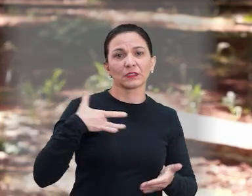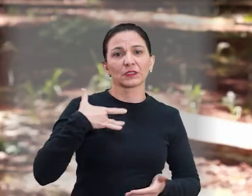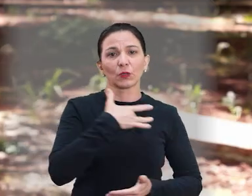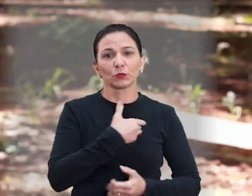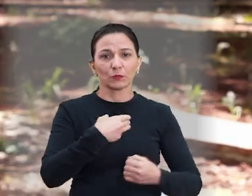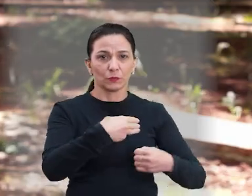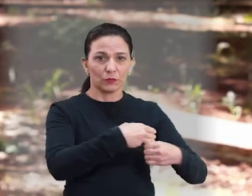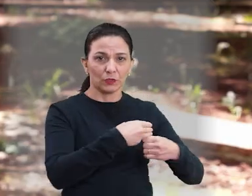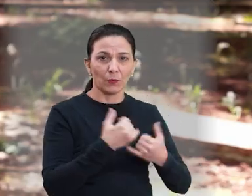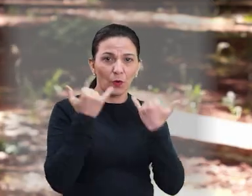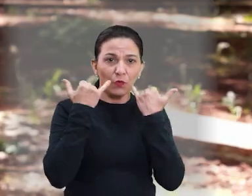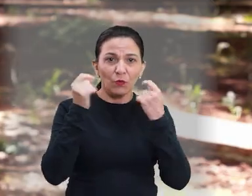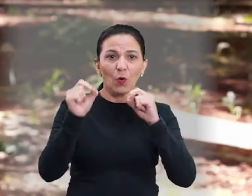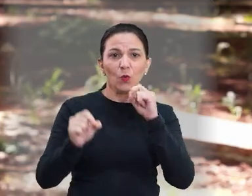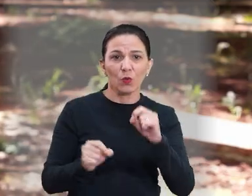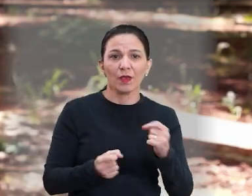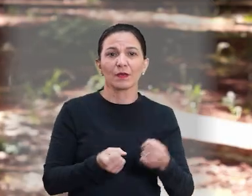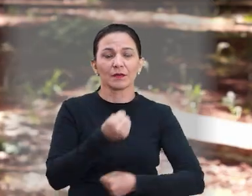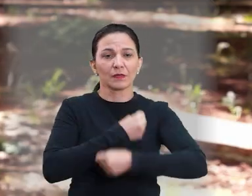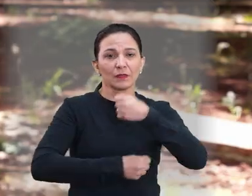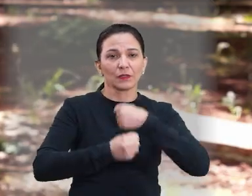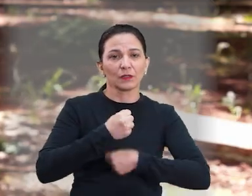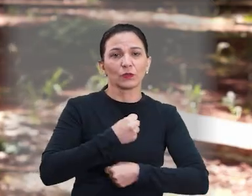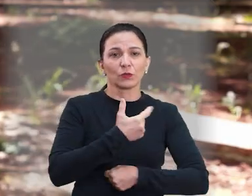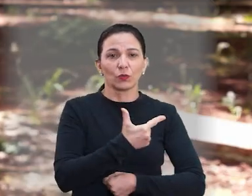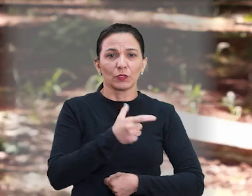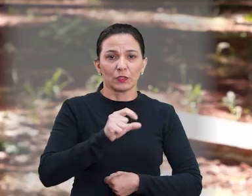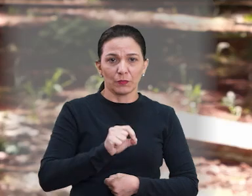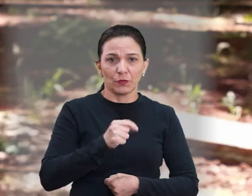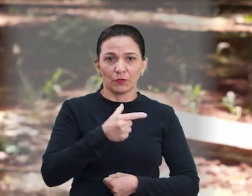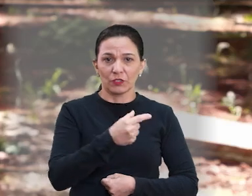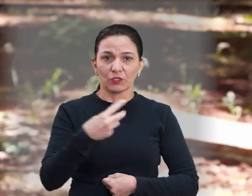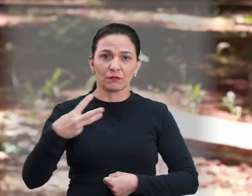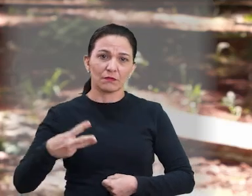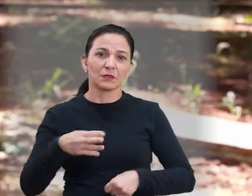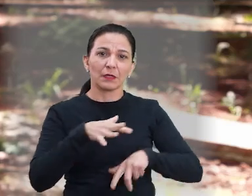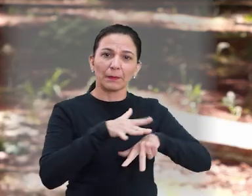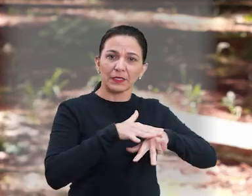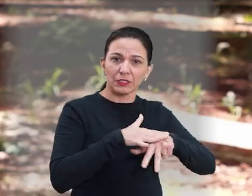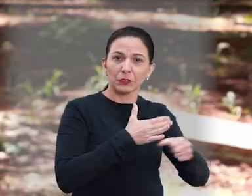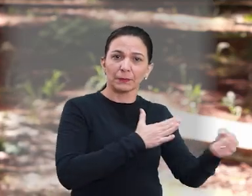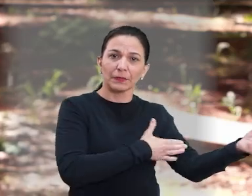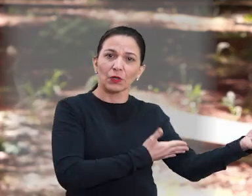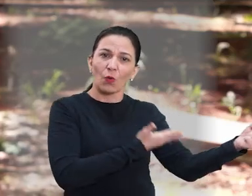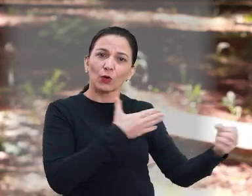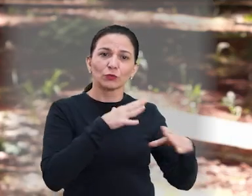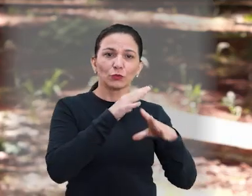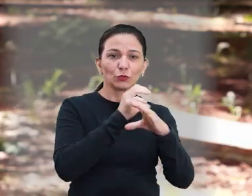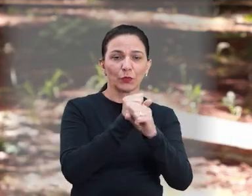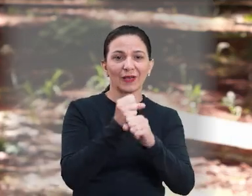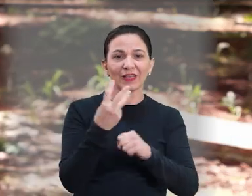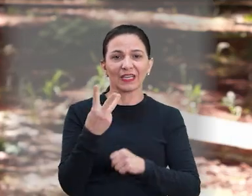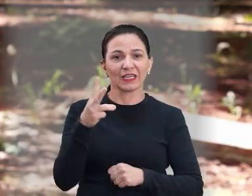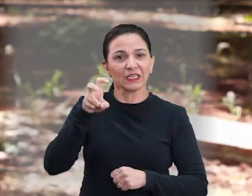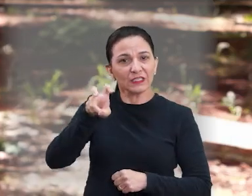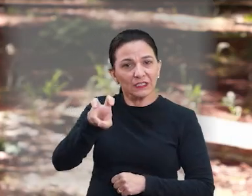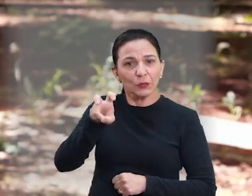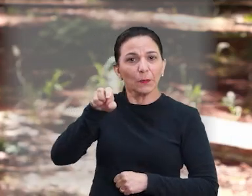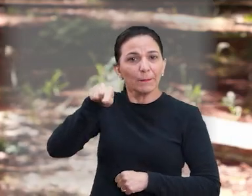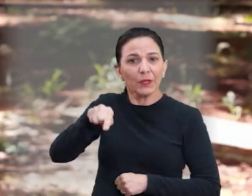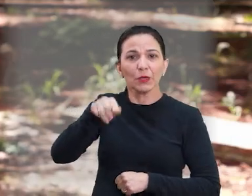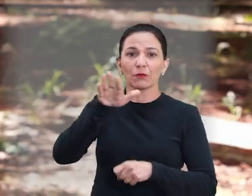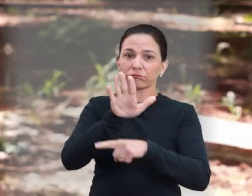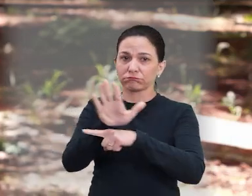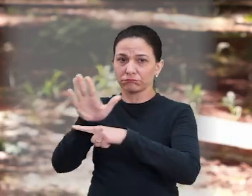com a Secretaria Municipal de Saúde cerca de 35.000 hipertensos foram atendidos nas unidades públicas de saúde de